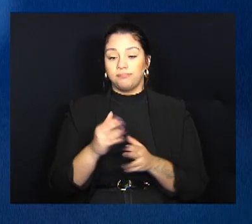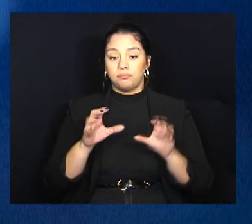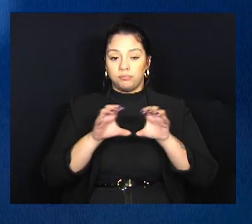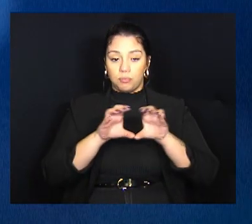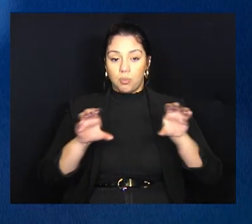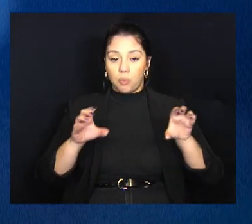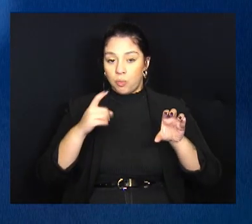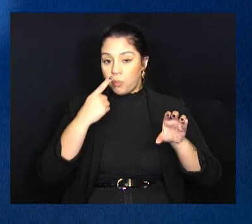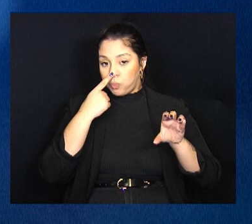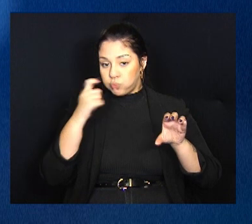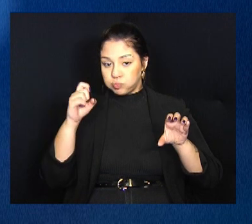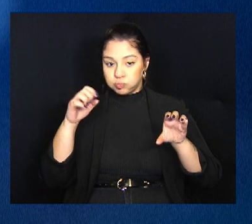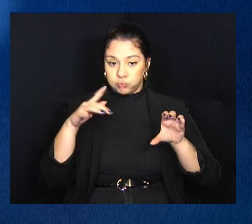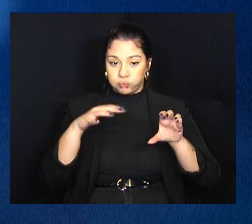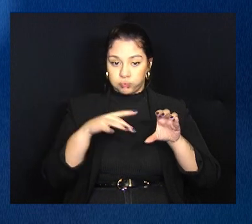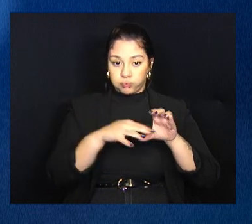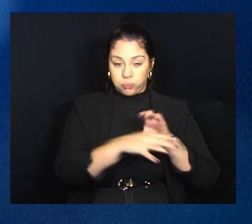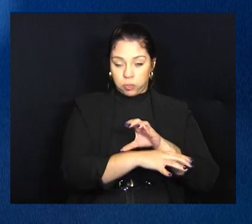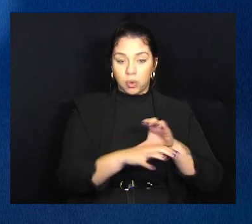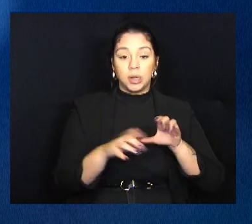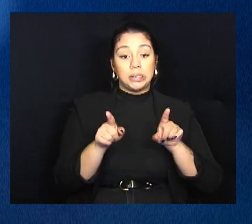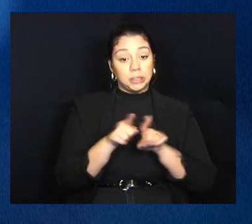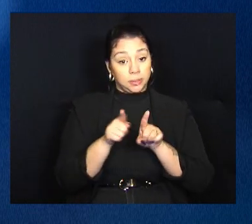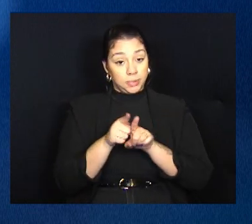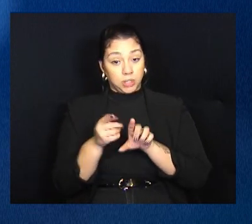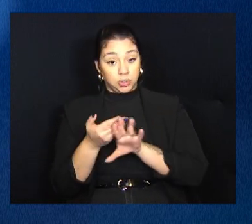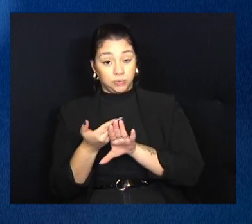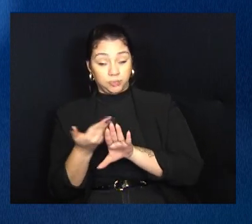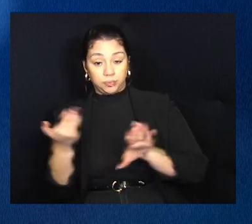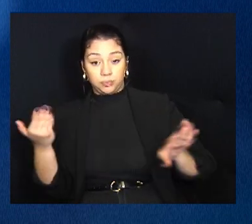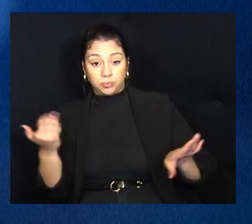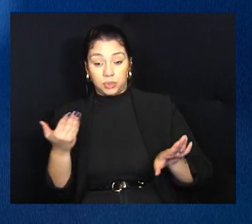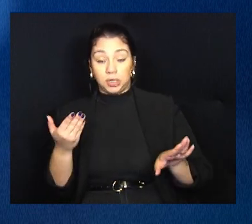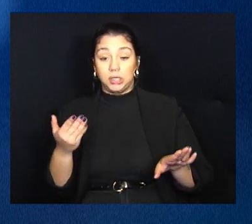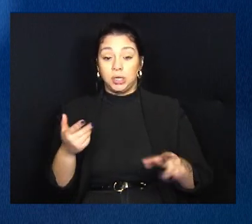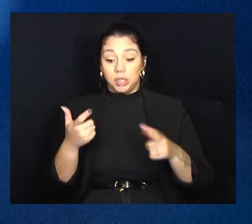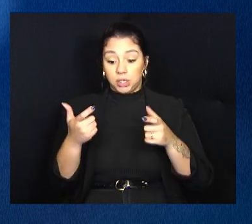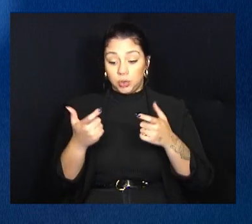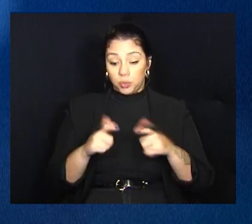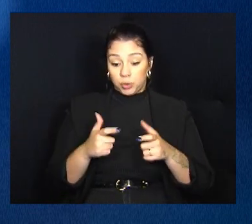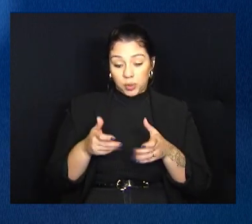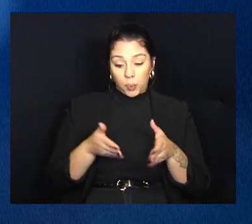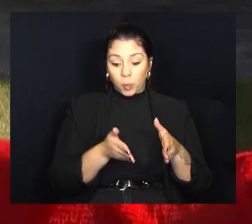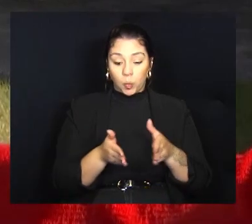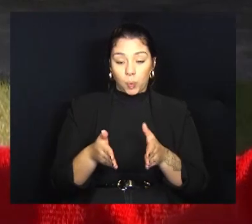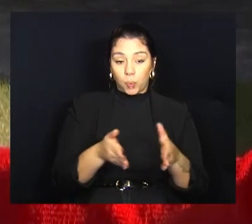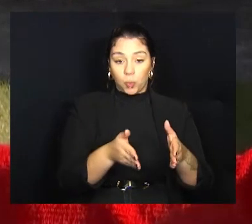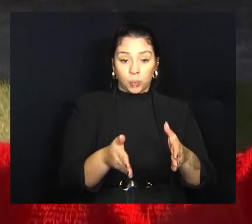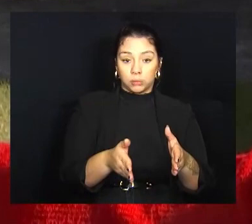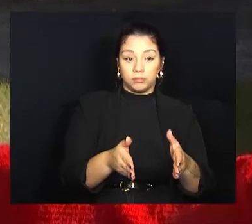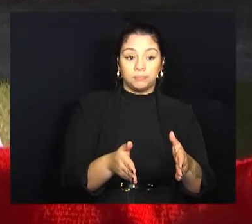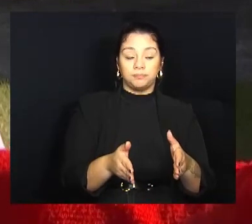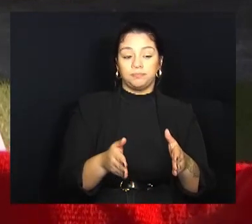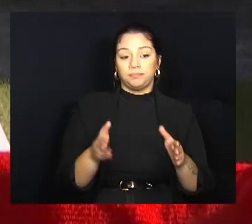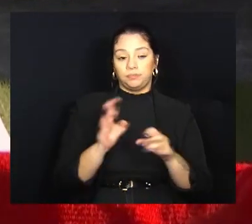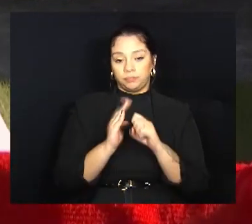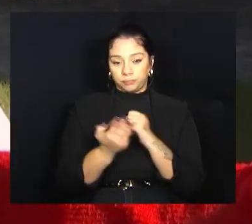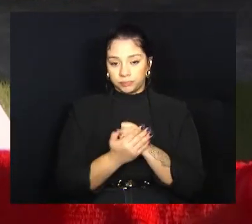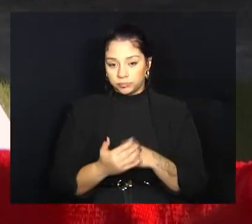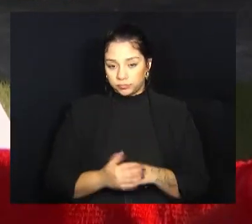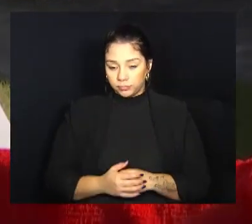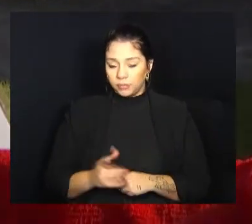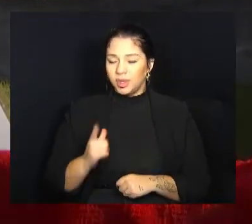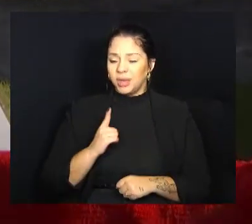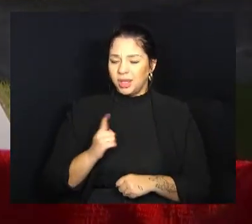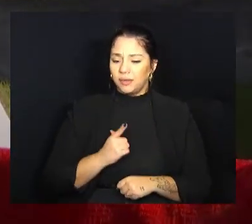e afastamento do esgoto em vielas localizadas no bairro Satélite Íris 1. Nós tínhamos uma situação